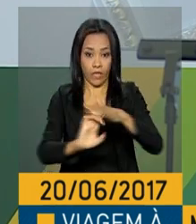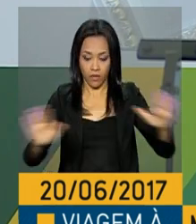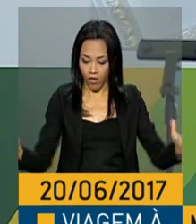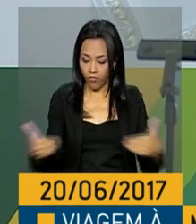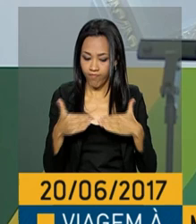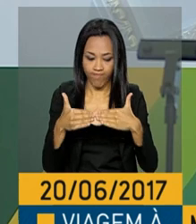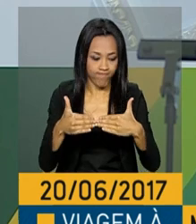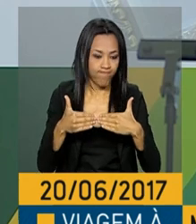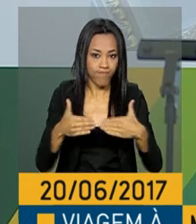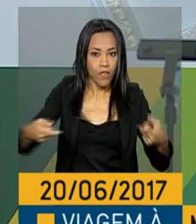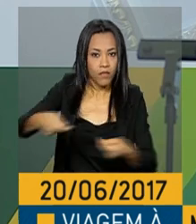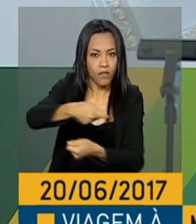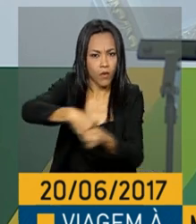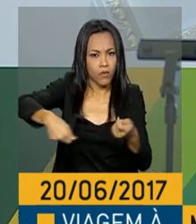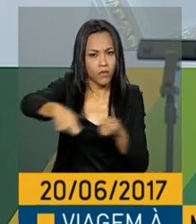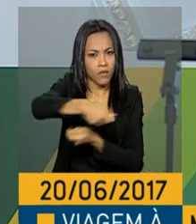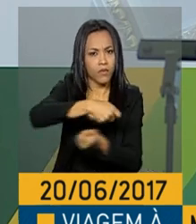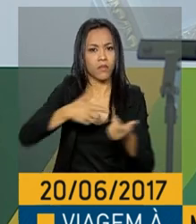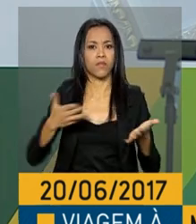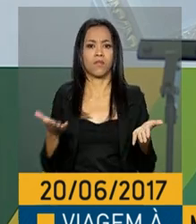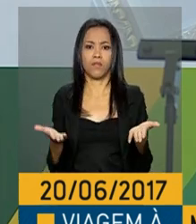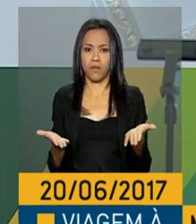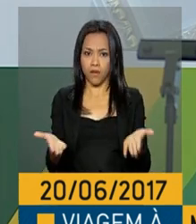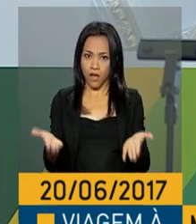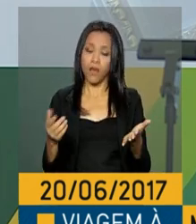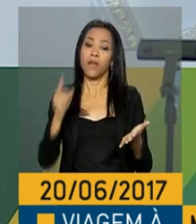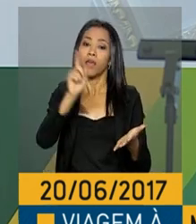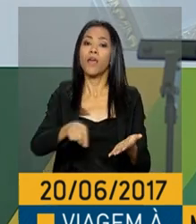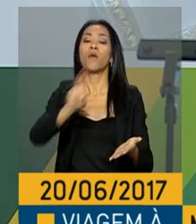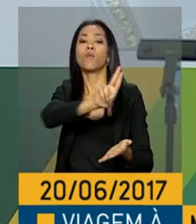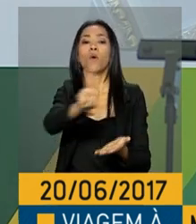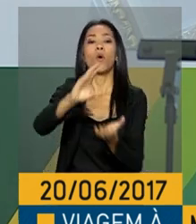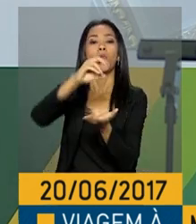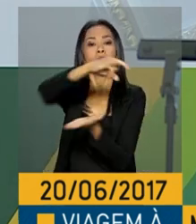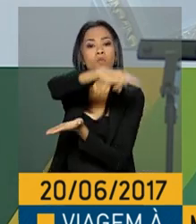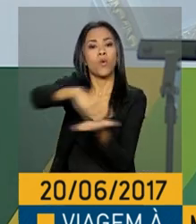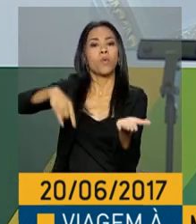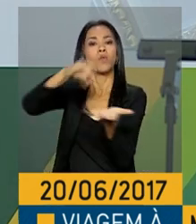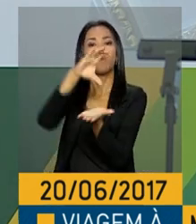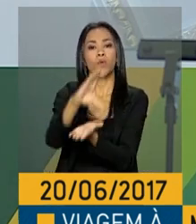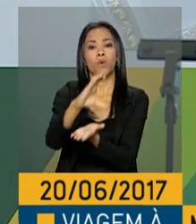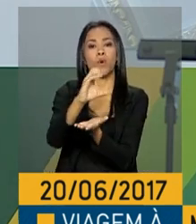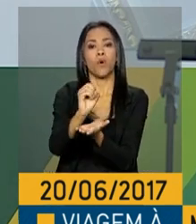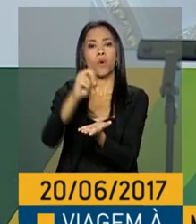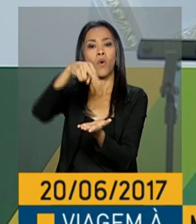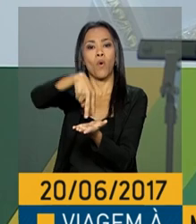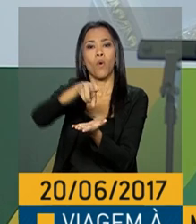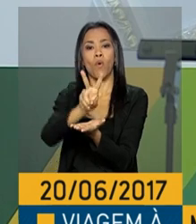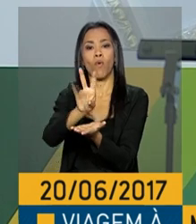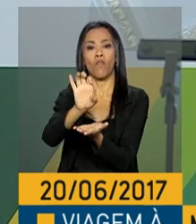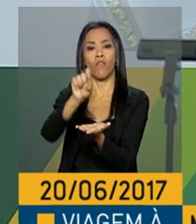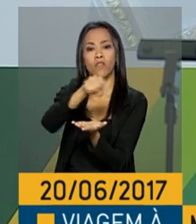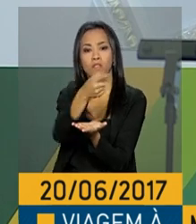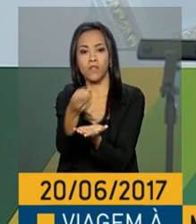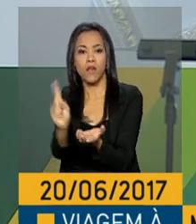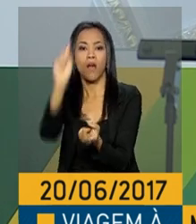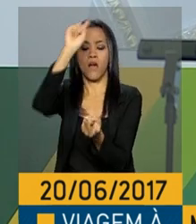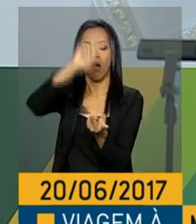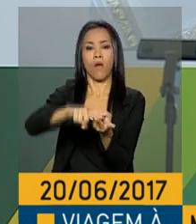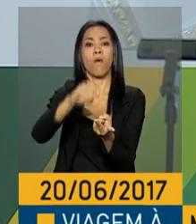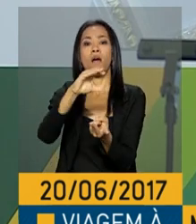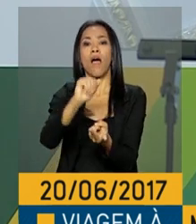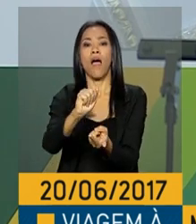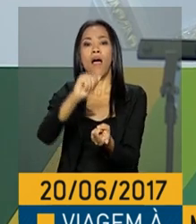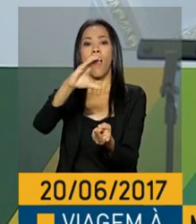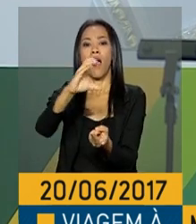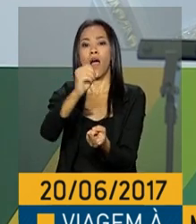é o chamado, lá nós chamamos de prevalência das convenções coletivas, dos acordos coletivos, o negociado sobre o